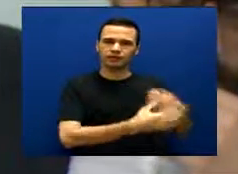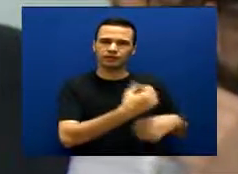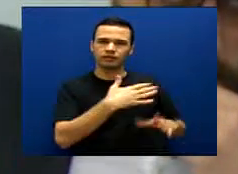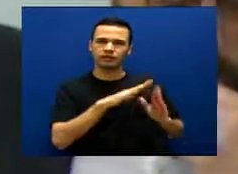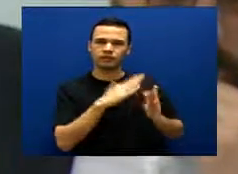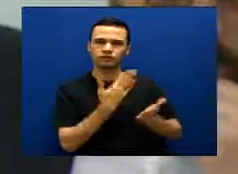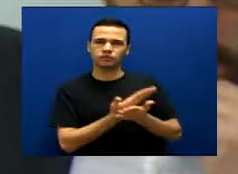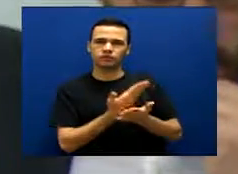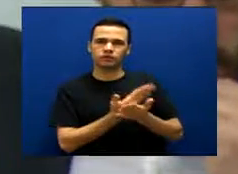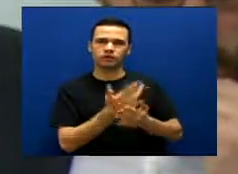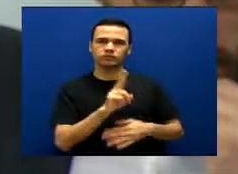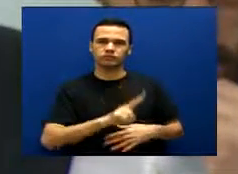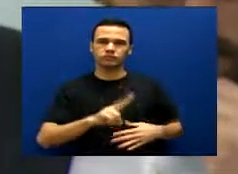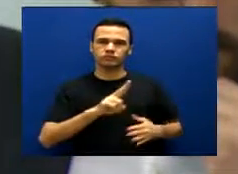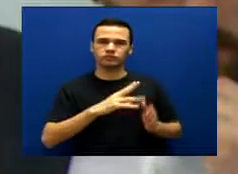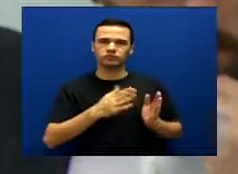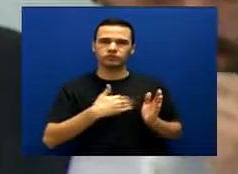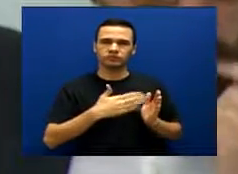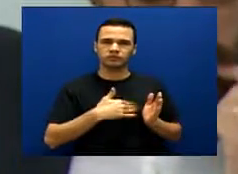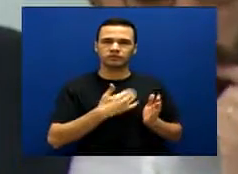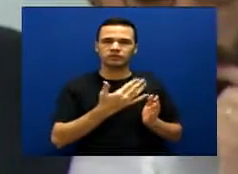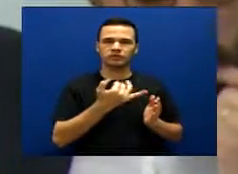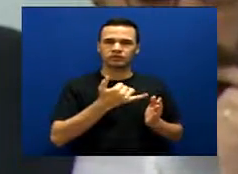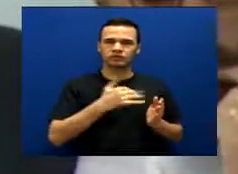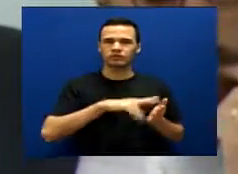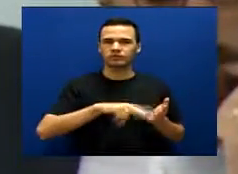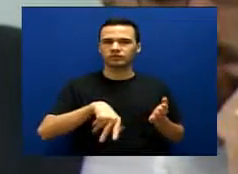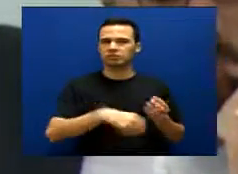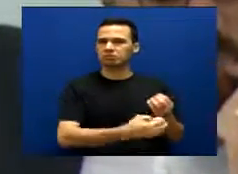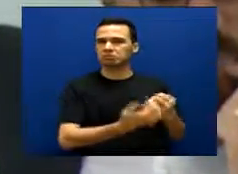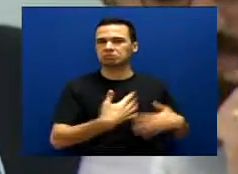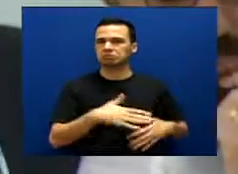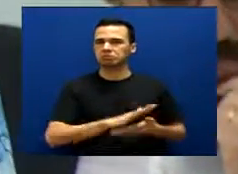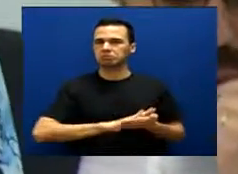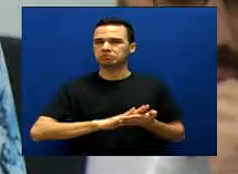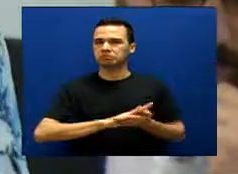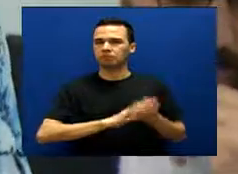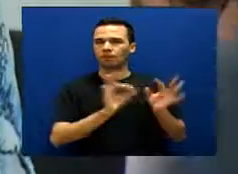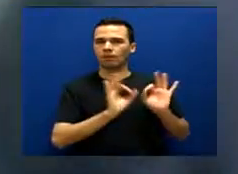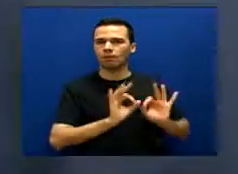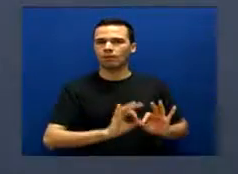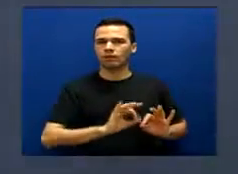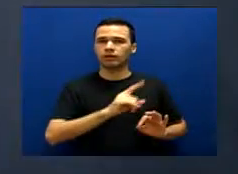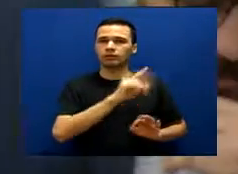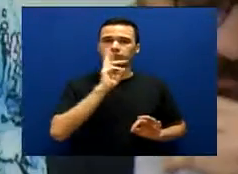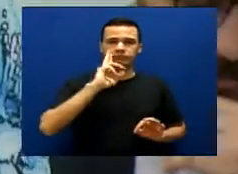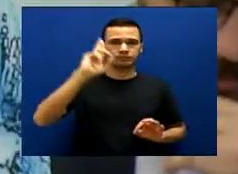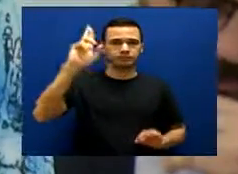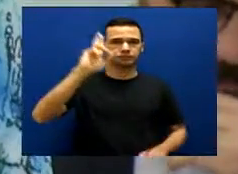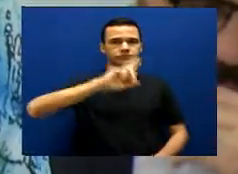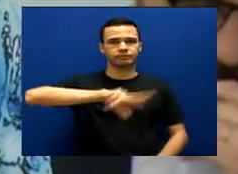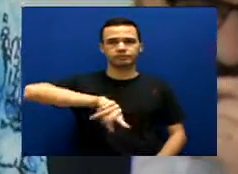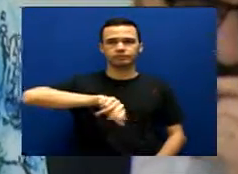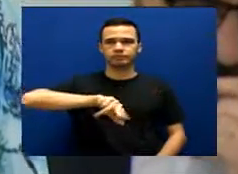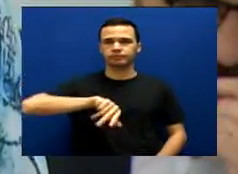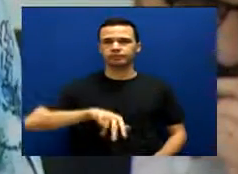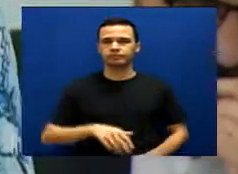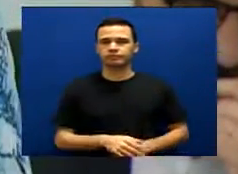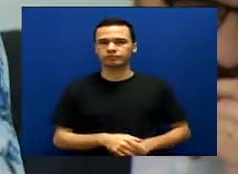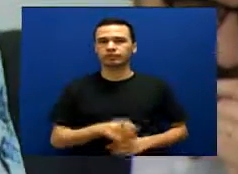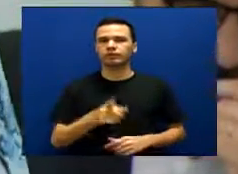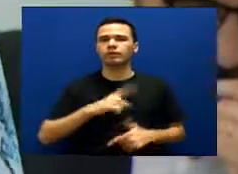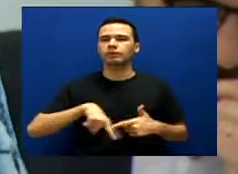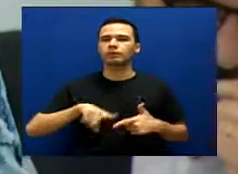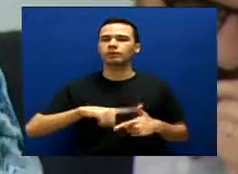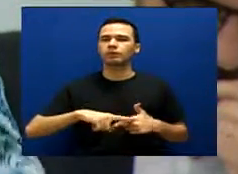não chegou até hoje, infelizmente, não foi um problema da gestão que ganhou a eleição, foi